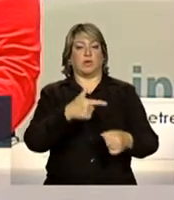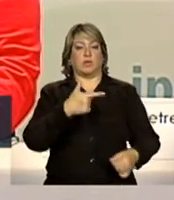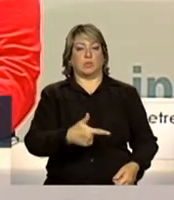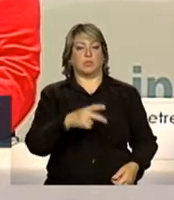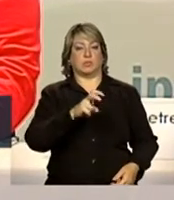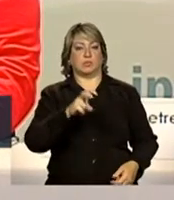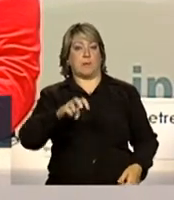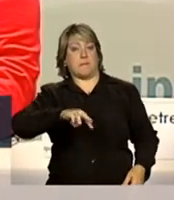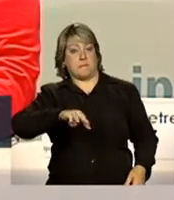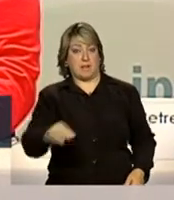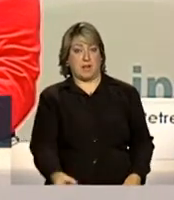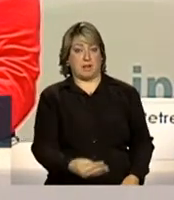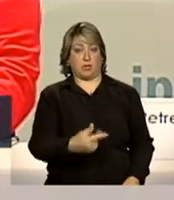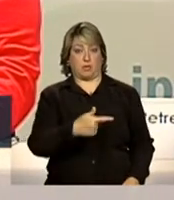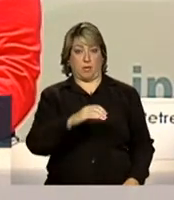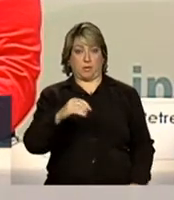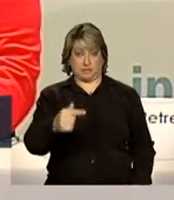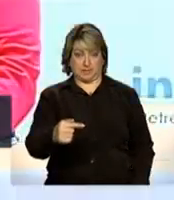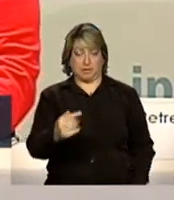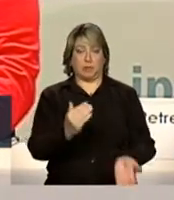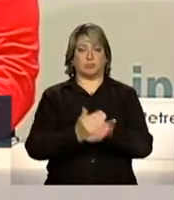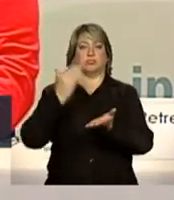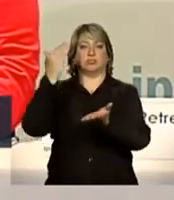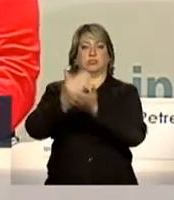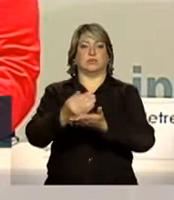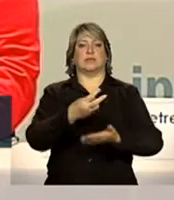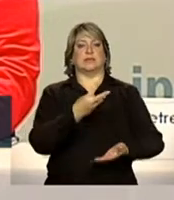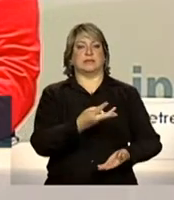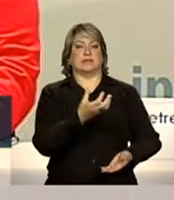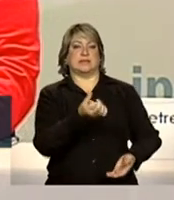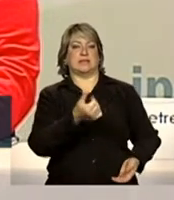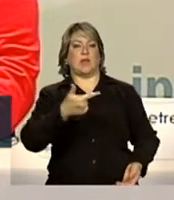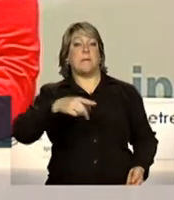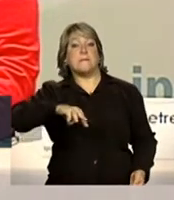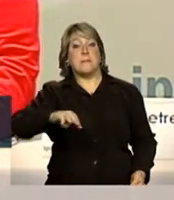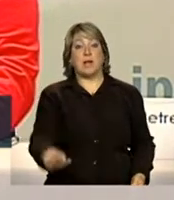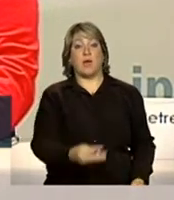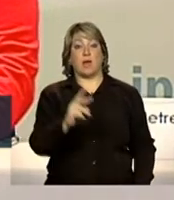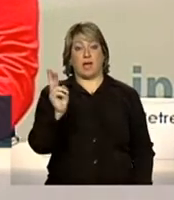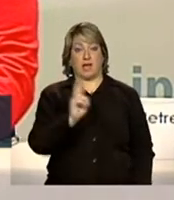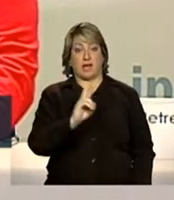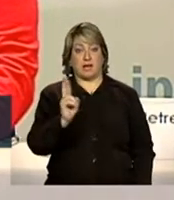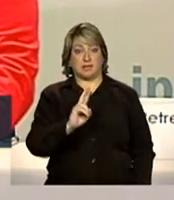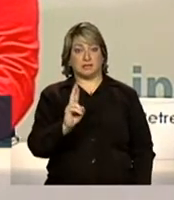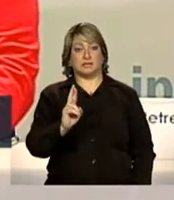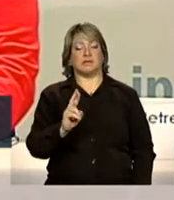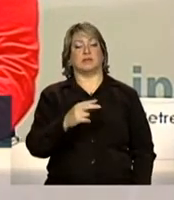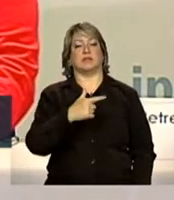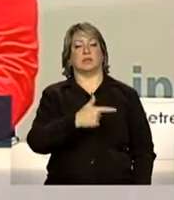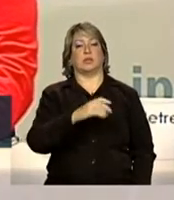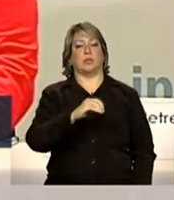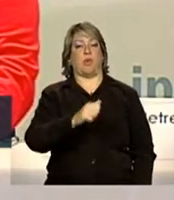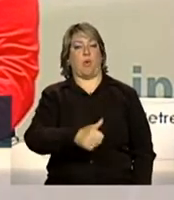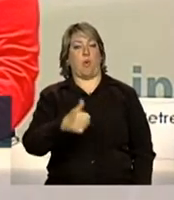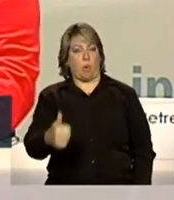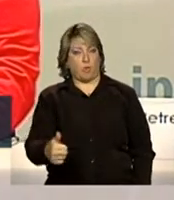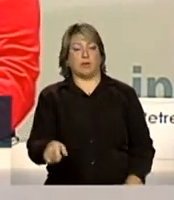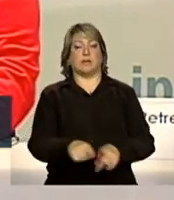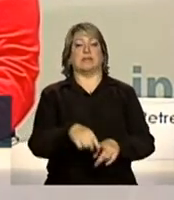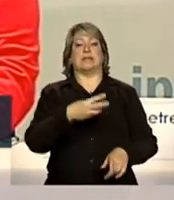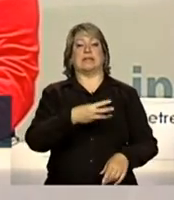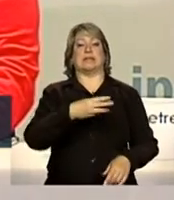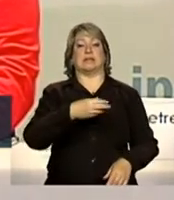255 milhões em 2007 para 362 milhões de reais em 2011 e